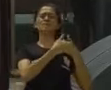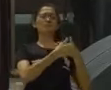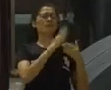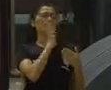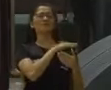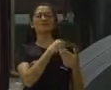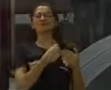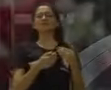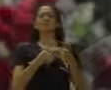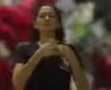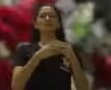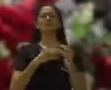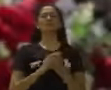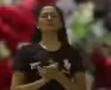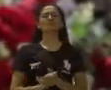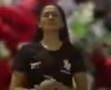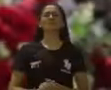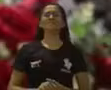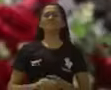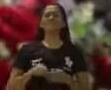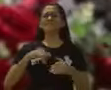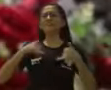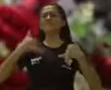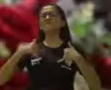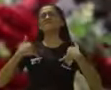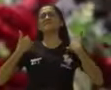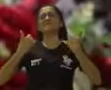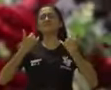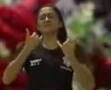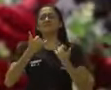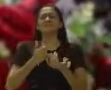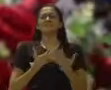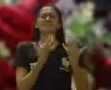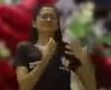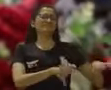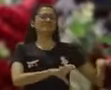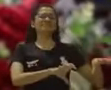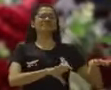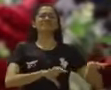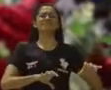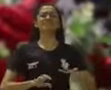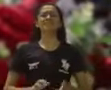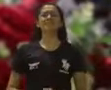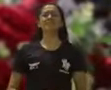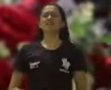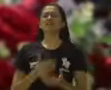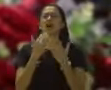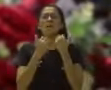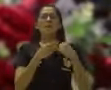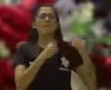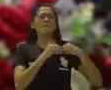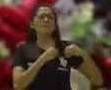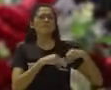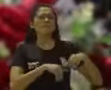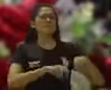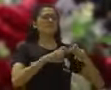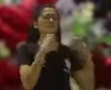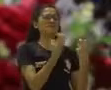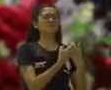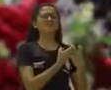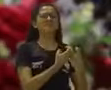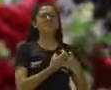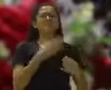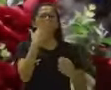não vou sentar na mesa de Jezabel, Satanás, eu não vou comer ao beijar do rei, Satanás, eu não